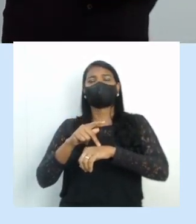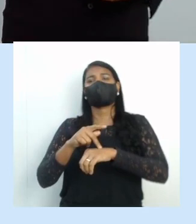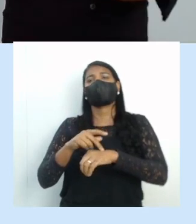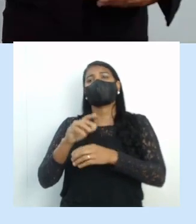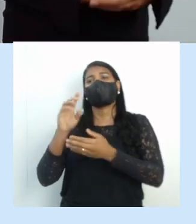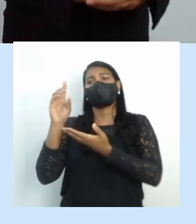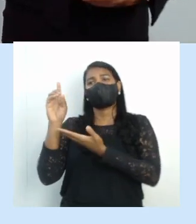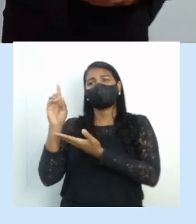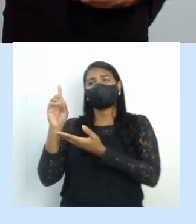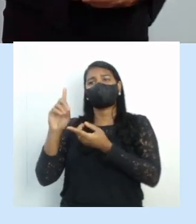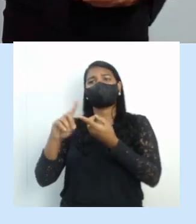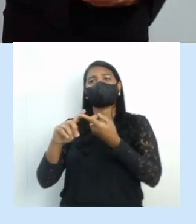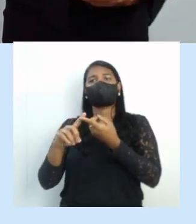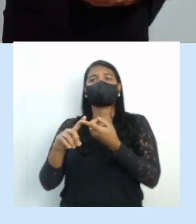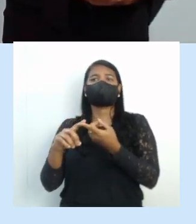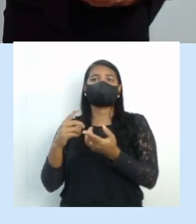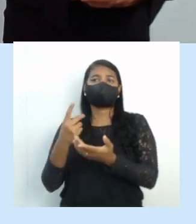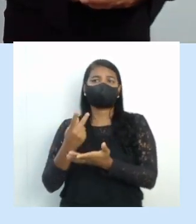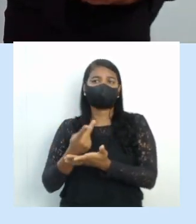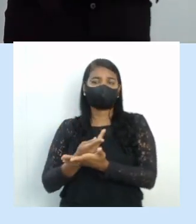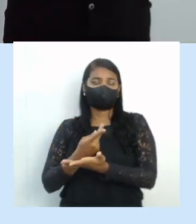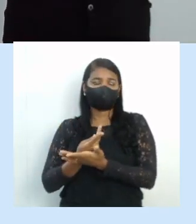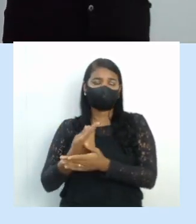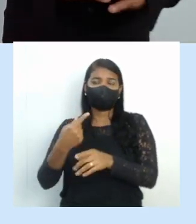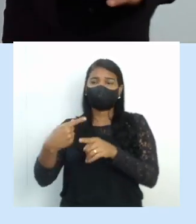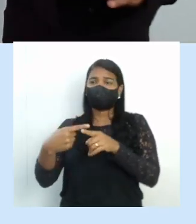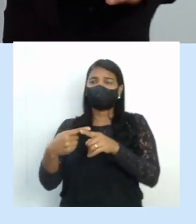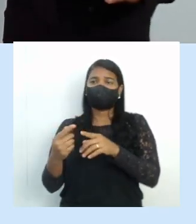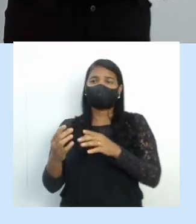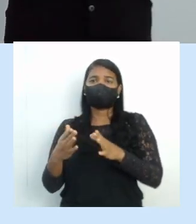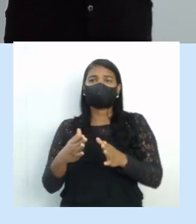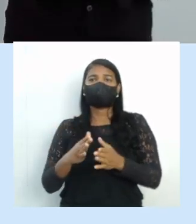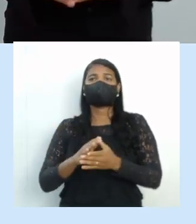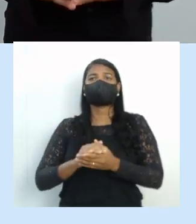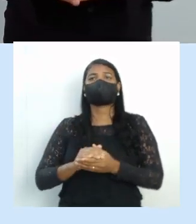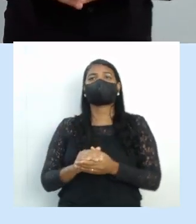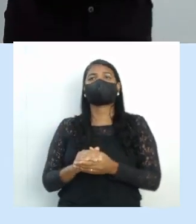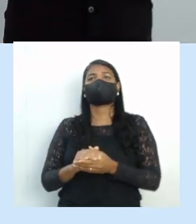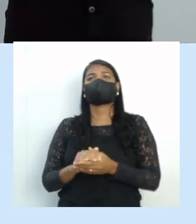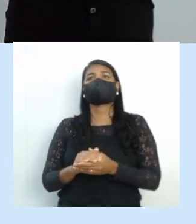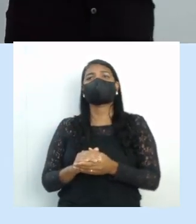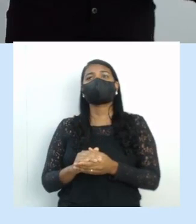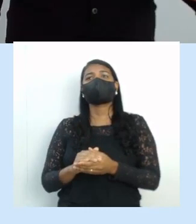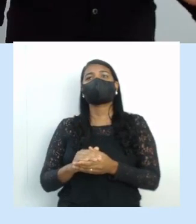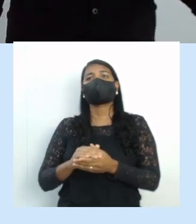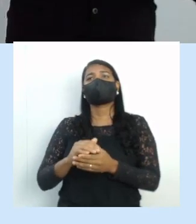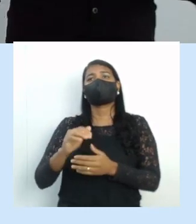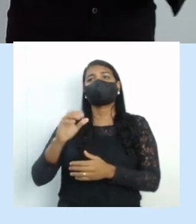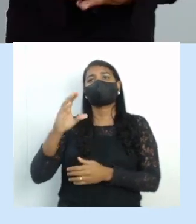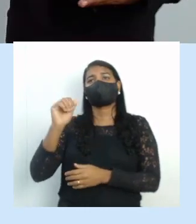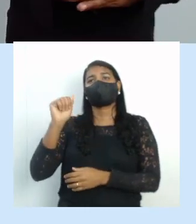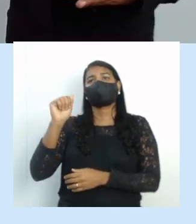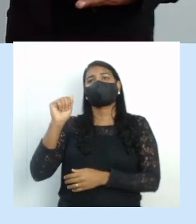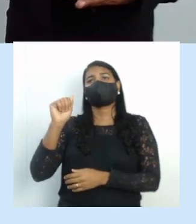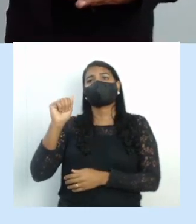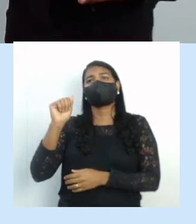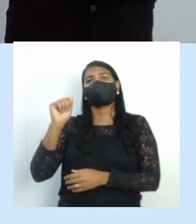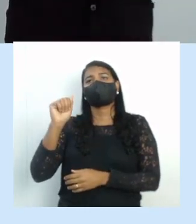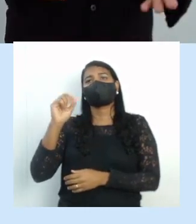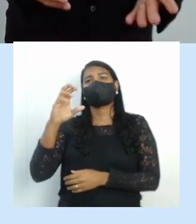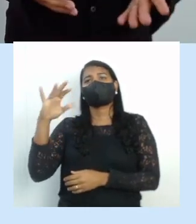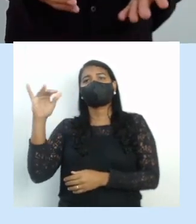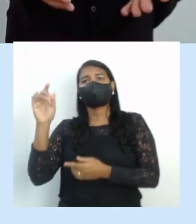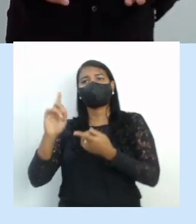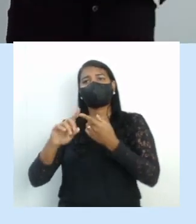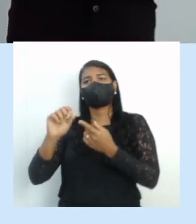D também está incorreta. Por quê? O arenito e o calcário, eles são rochas sedimentares. E